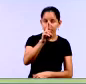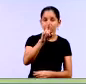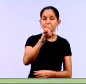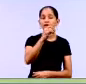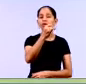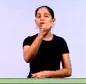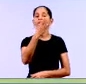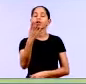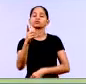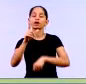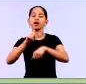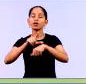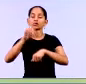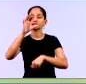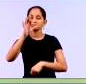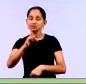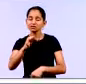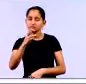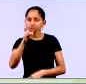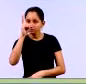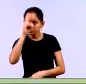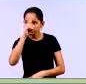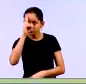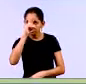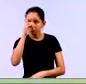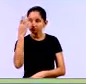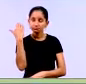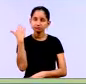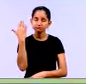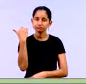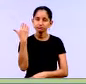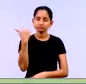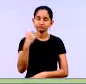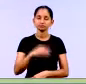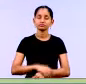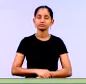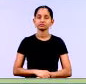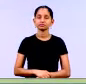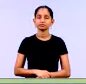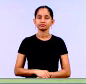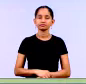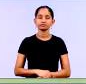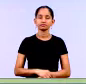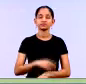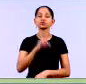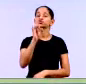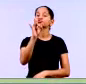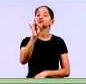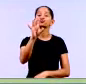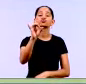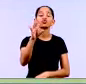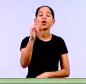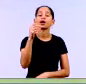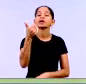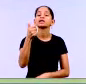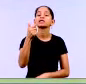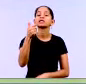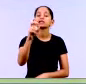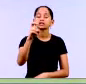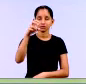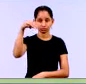hora padrão? Lembram quanto é a hora padrão? Ó, a hora padrão é de 15 minutos. 15